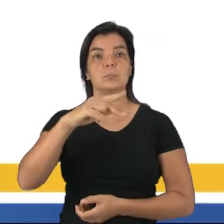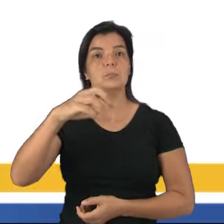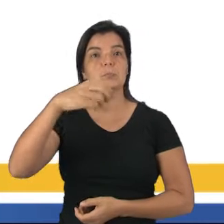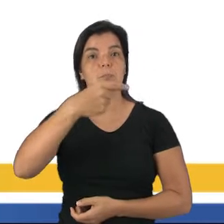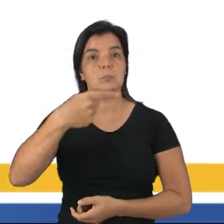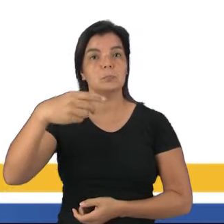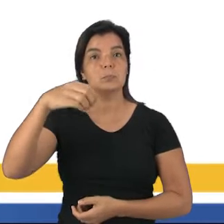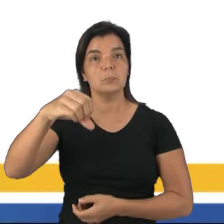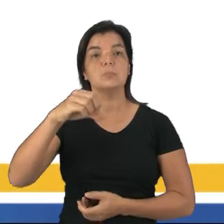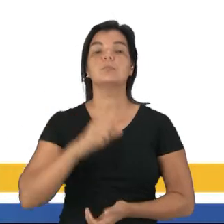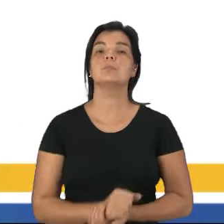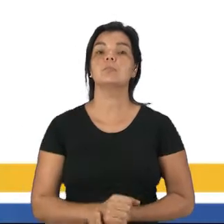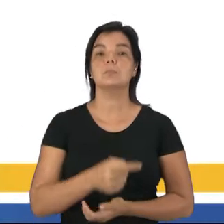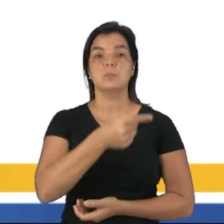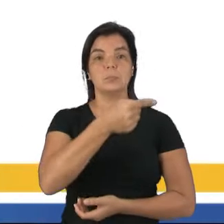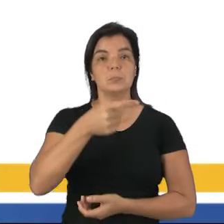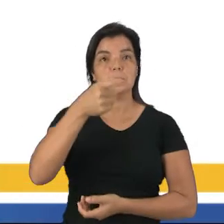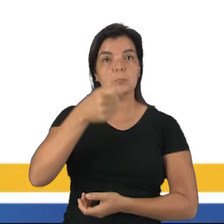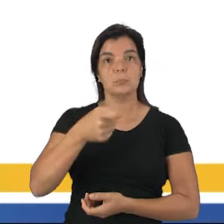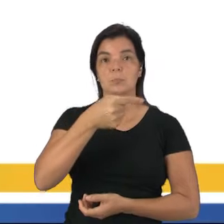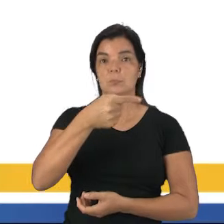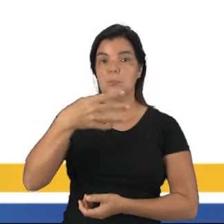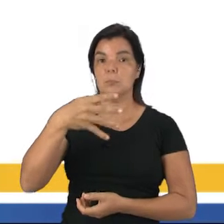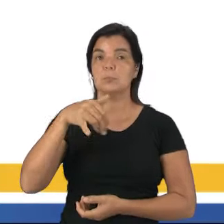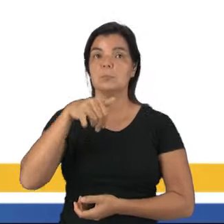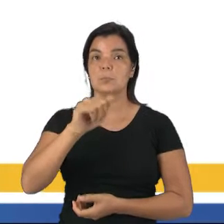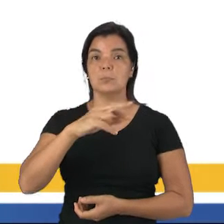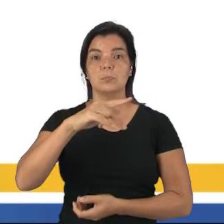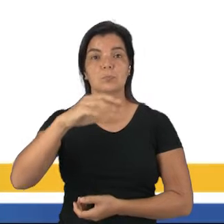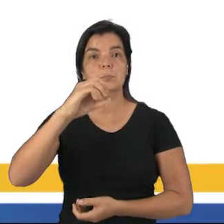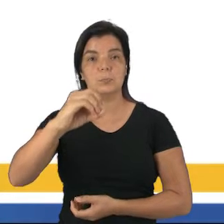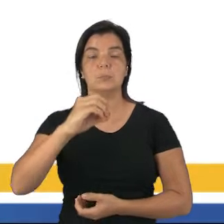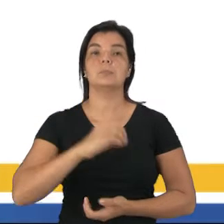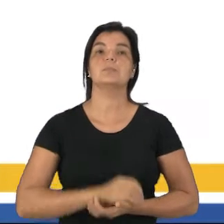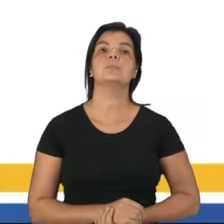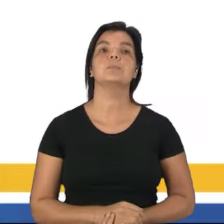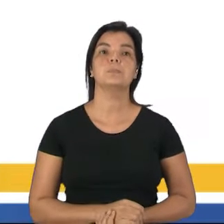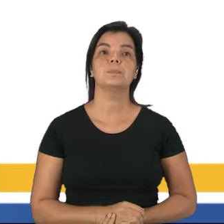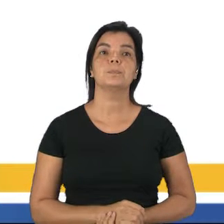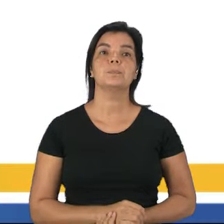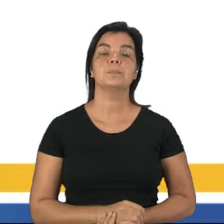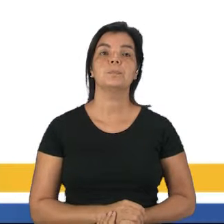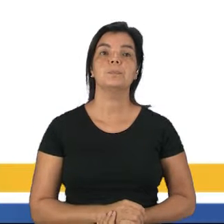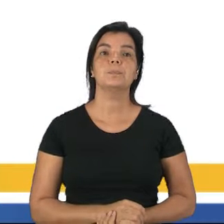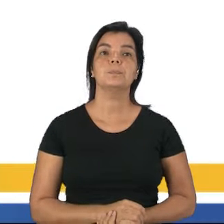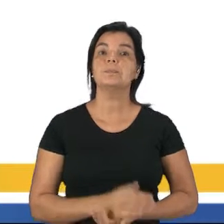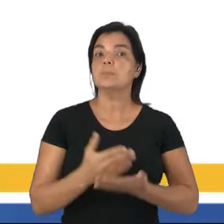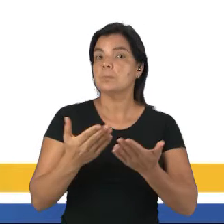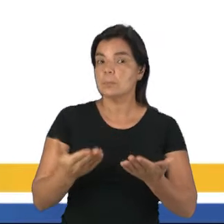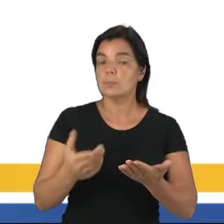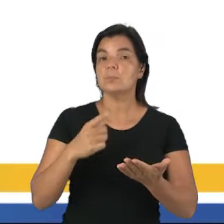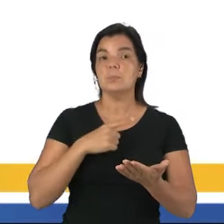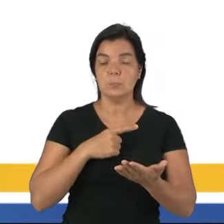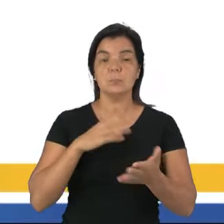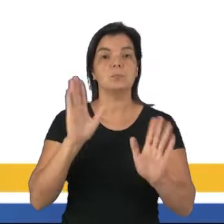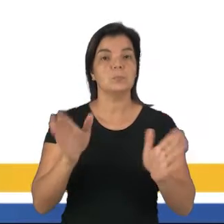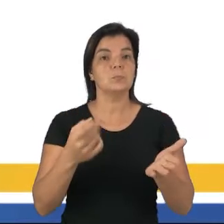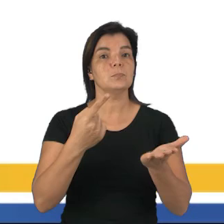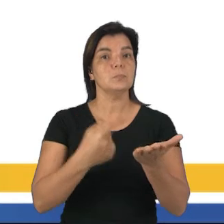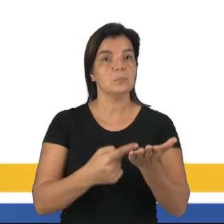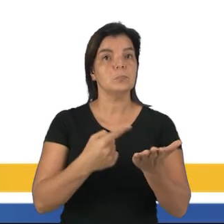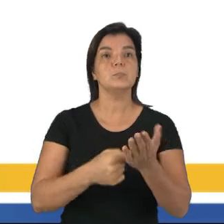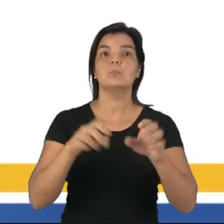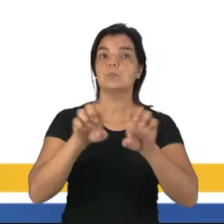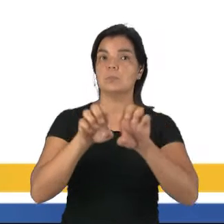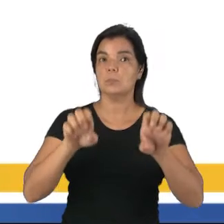9. E o segundo, que menos x menos 4y é igual a zero, né? E tem esse formato de acordo com a